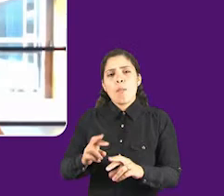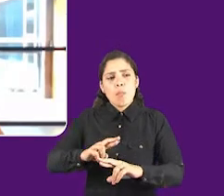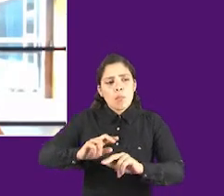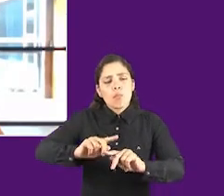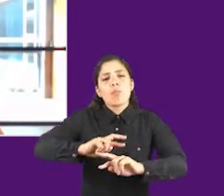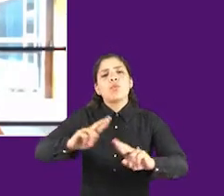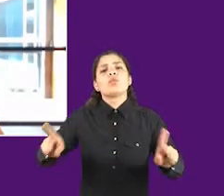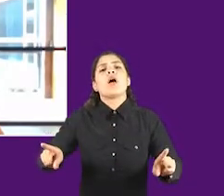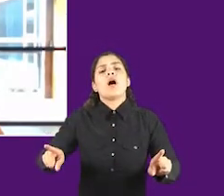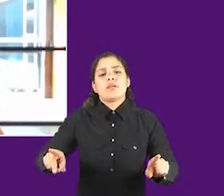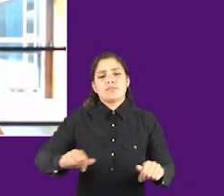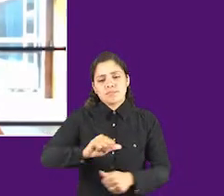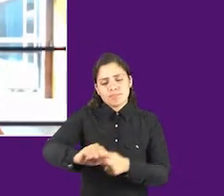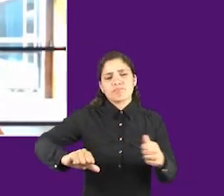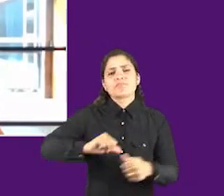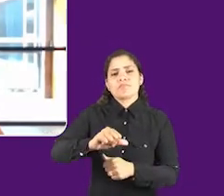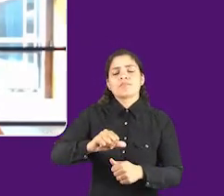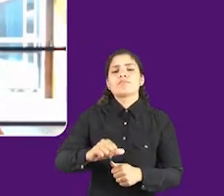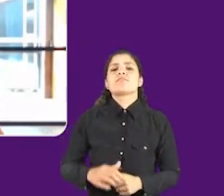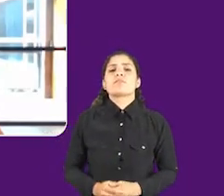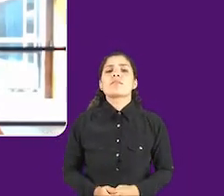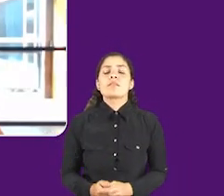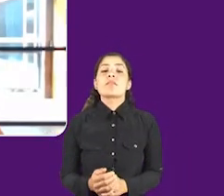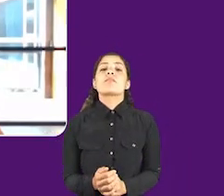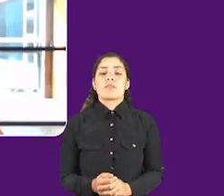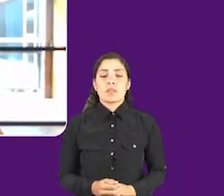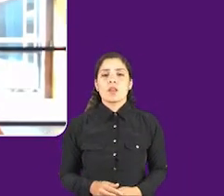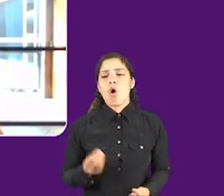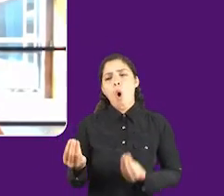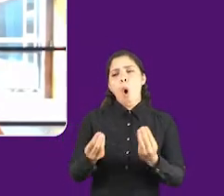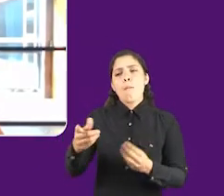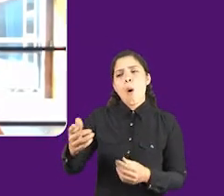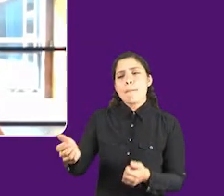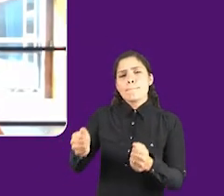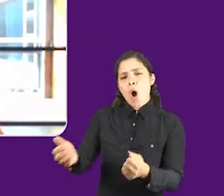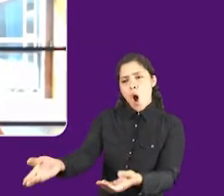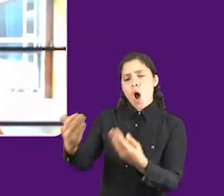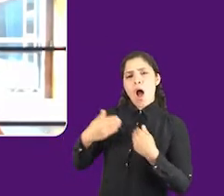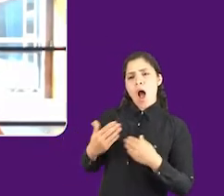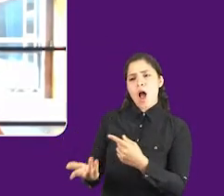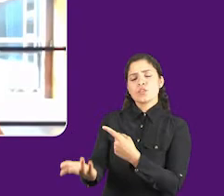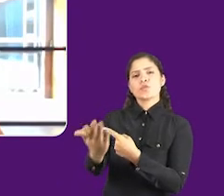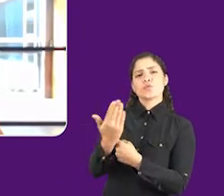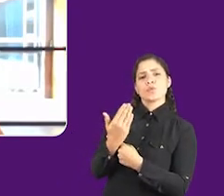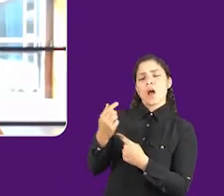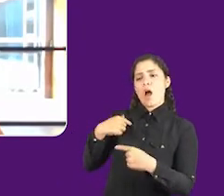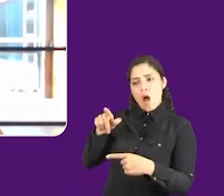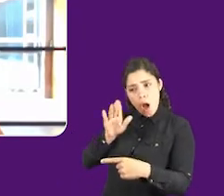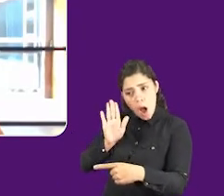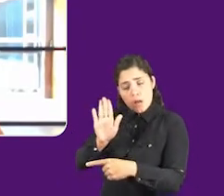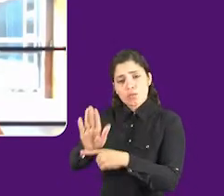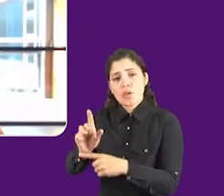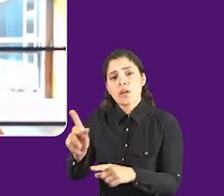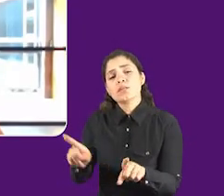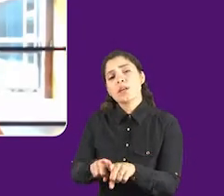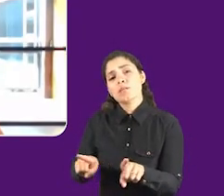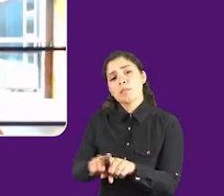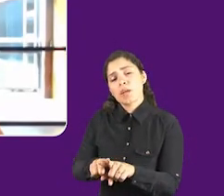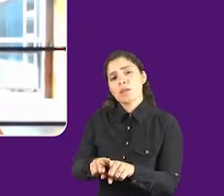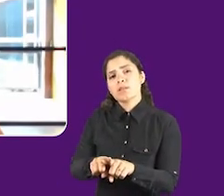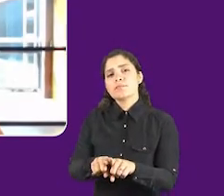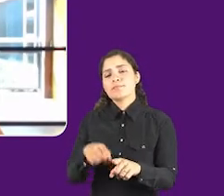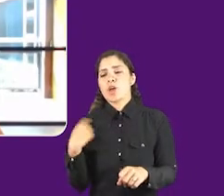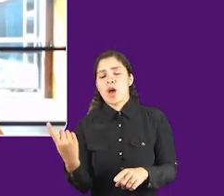como que vocês podem Nossa ajuda a respeito é nós trabalhamos junto se desenvolvemos muito muito obrigado por isso